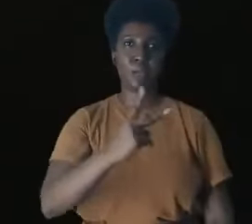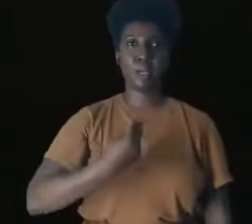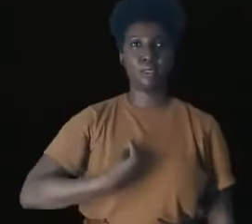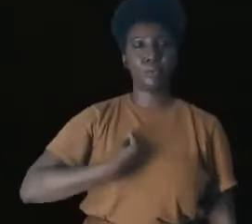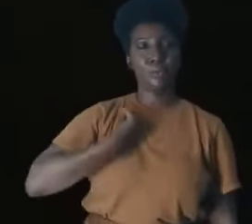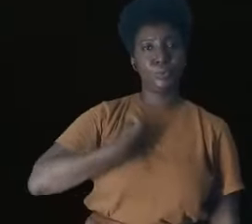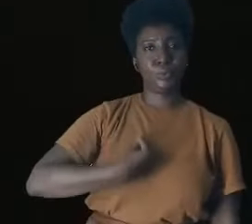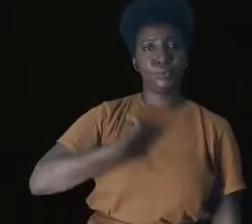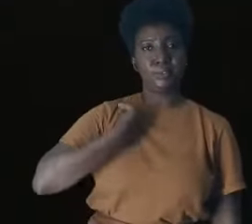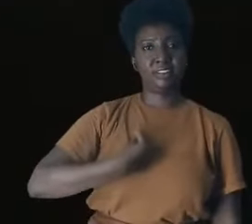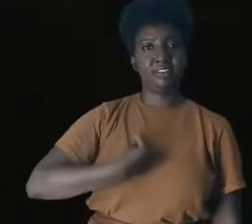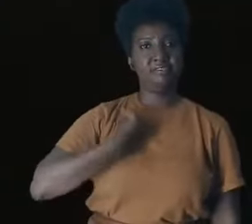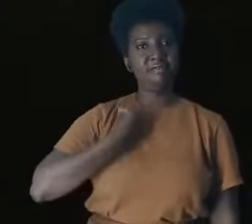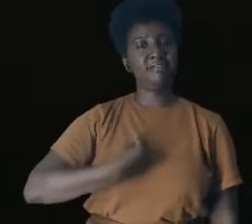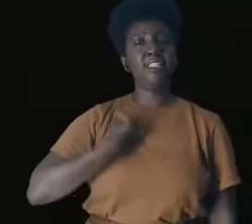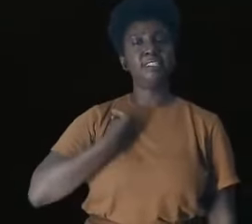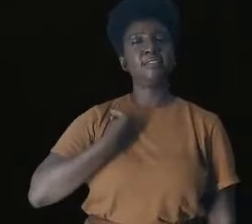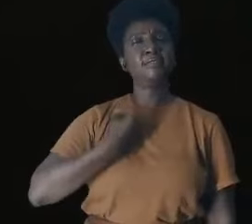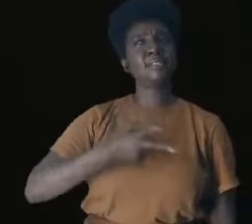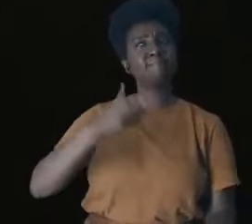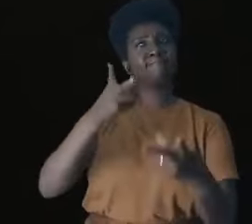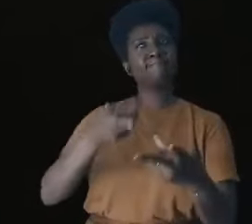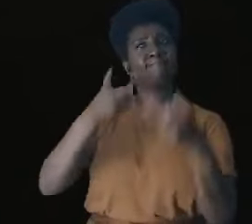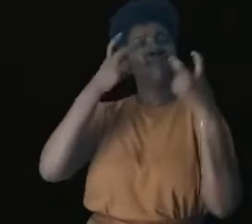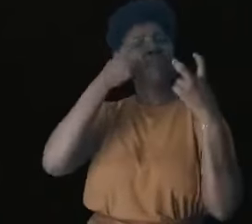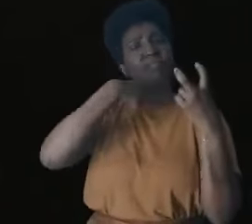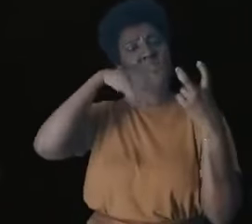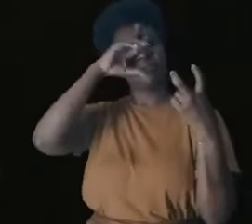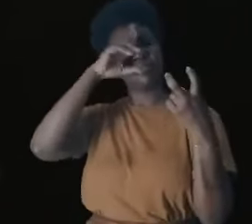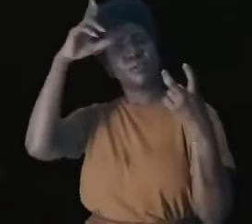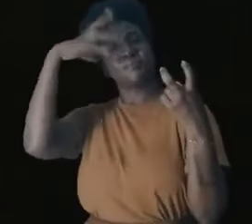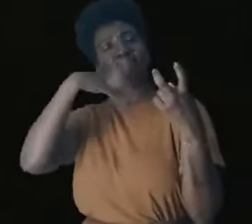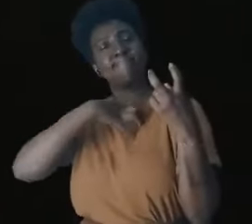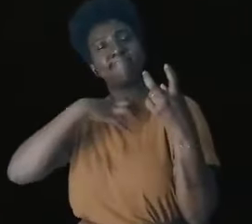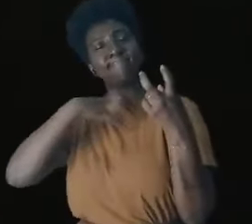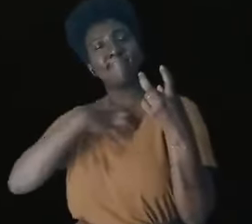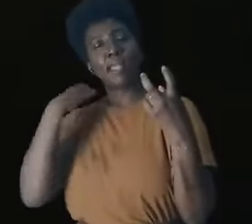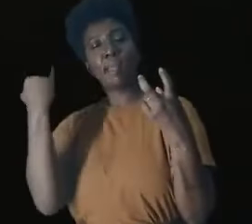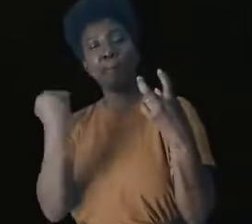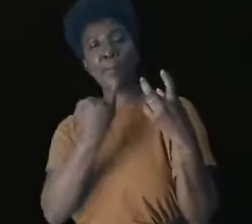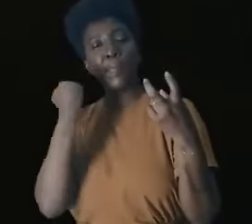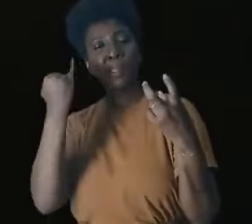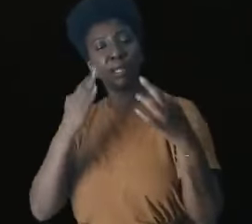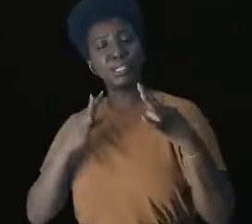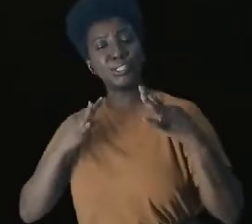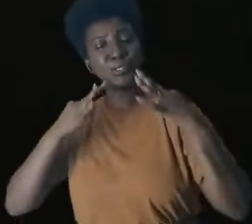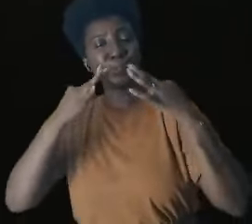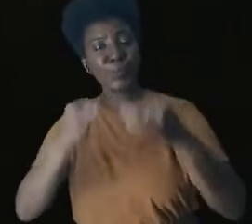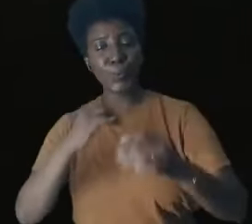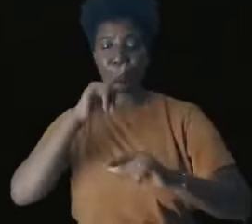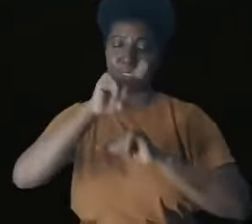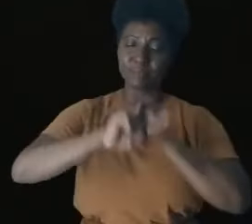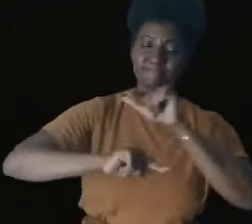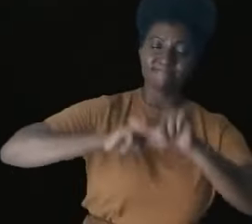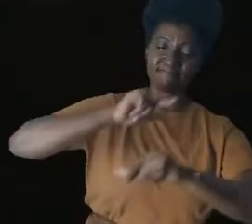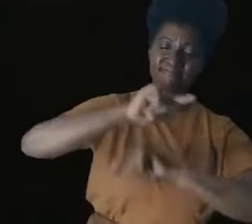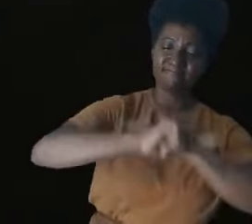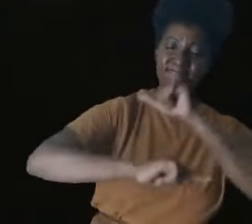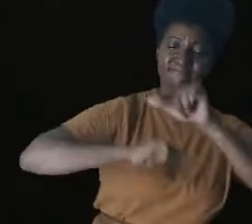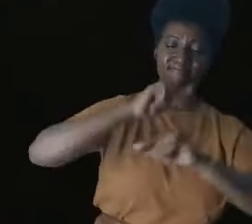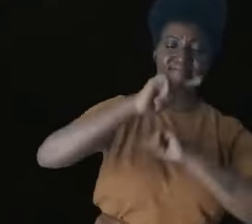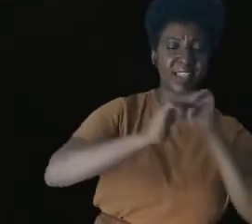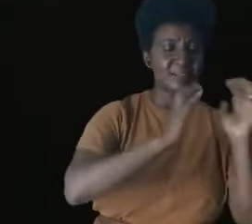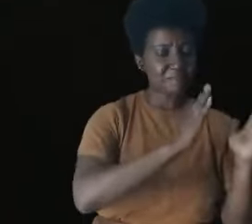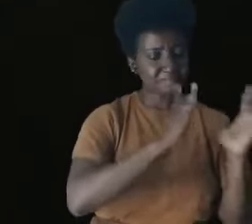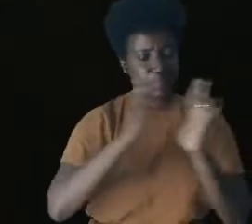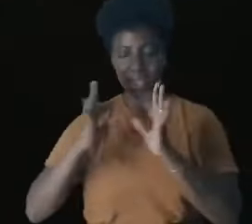e você disse: Senhor, eu peguei o recado, valeu a pena esses meses todos de trabalho desses irmãos, eu